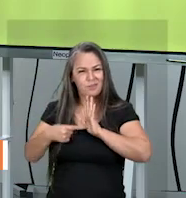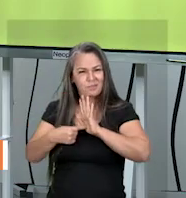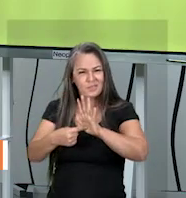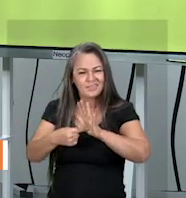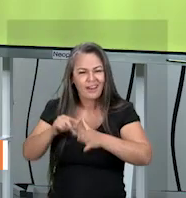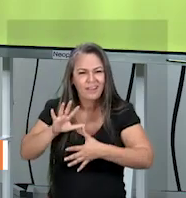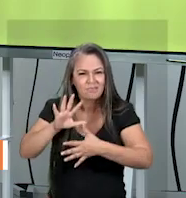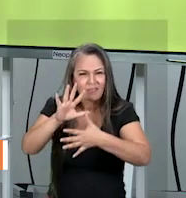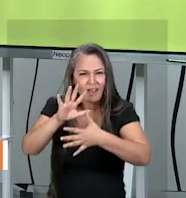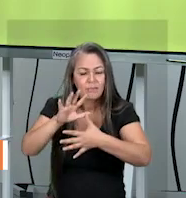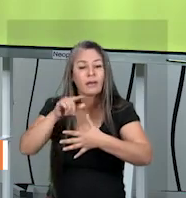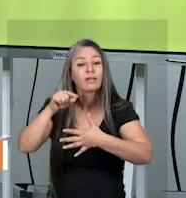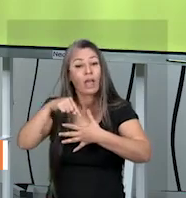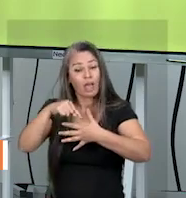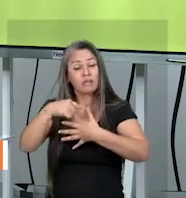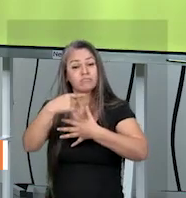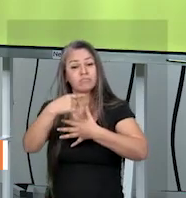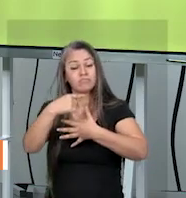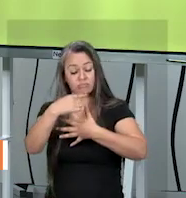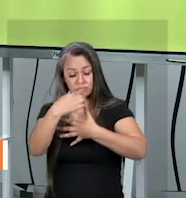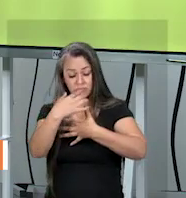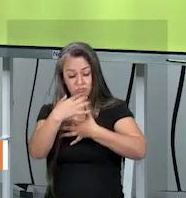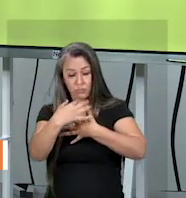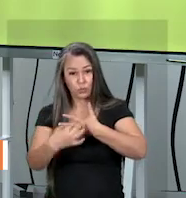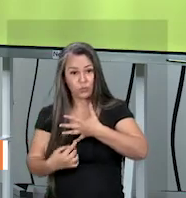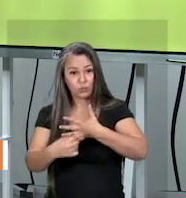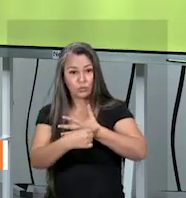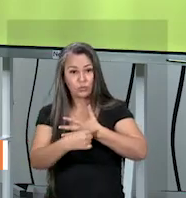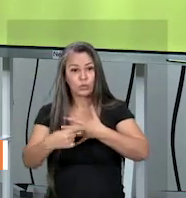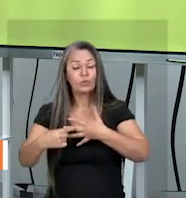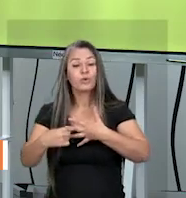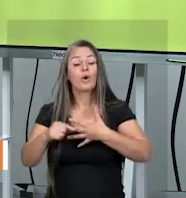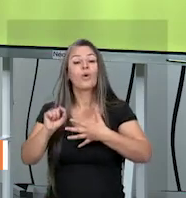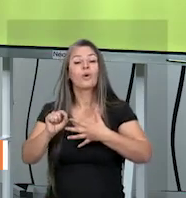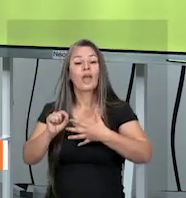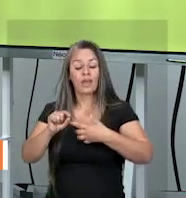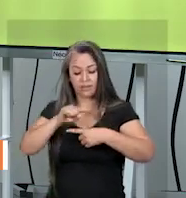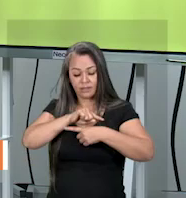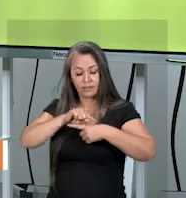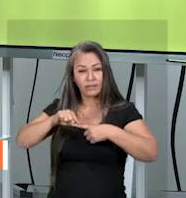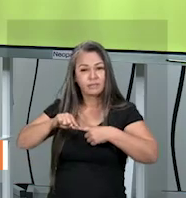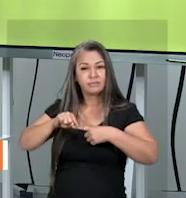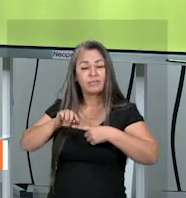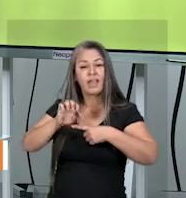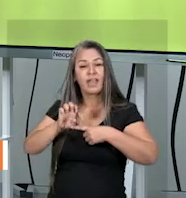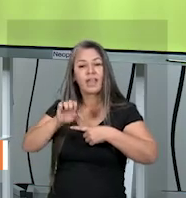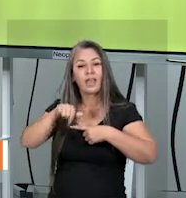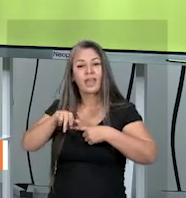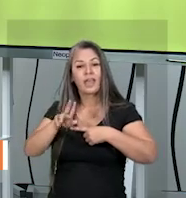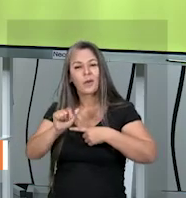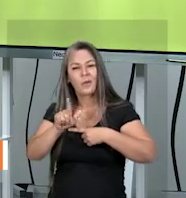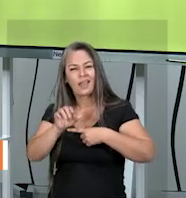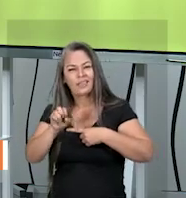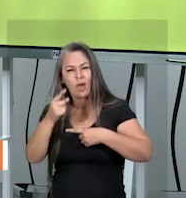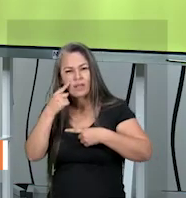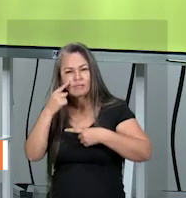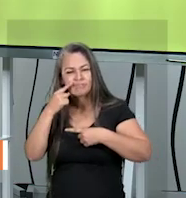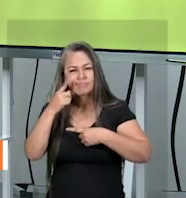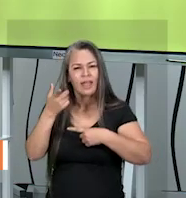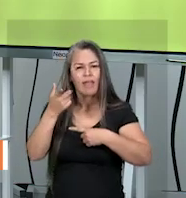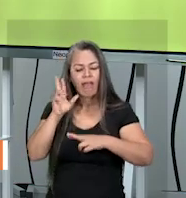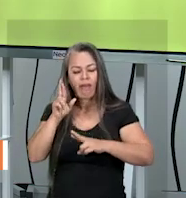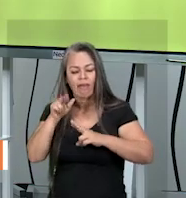sul, leste e oeste. Mas com qual referência, professor? Sempre o meridiano e a linha do Equador. São as grandes referências,